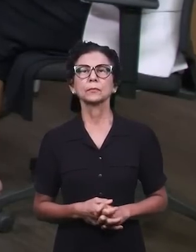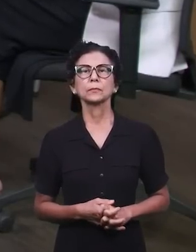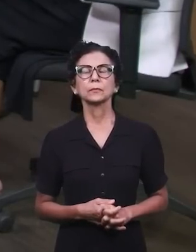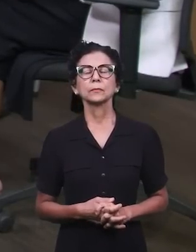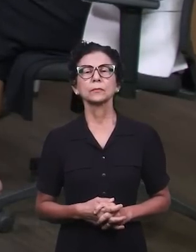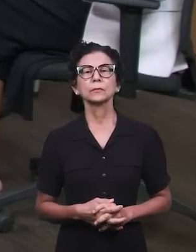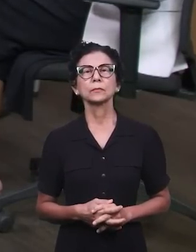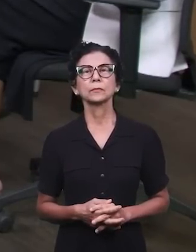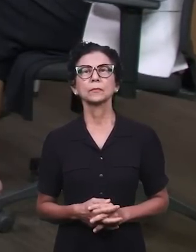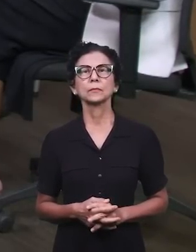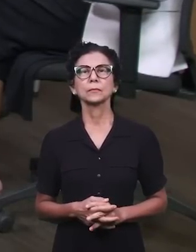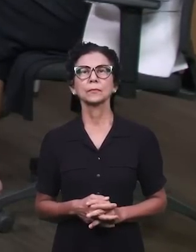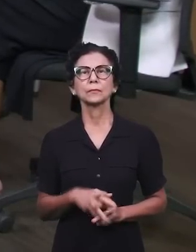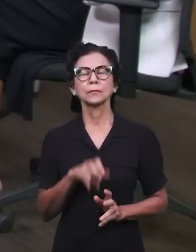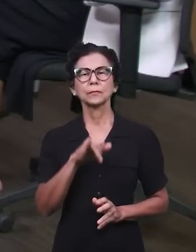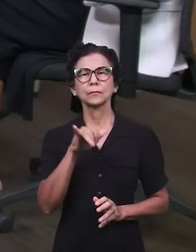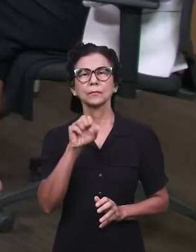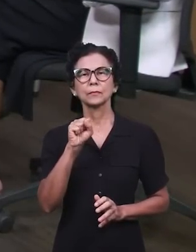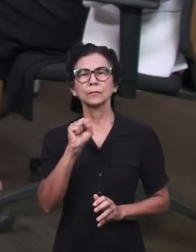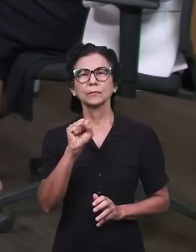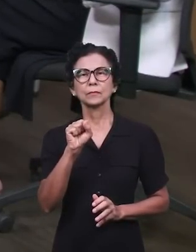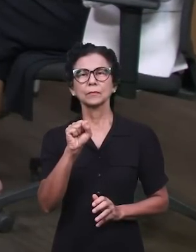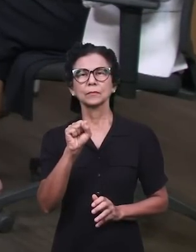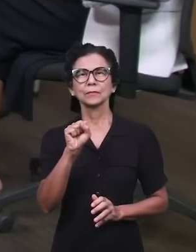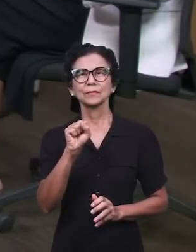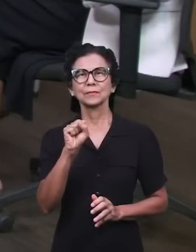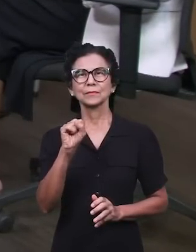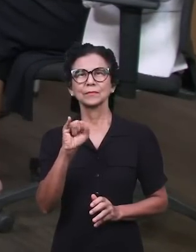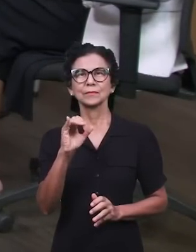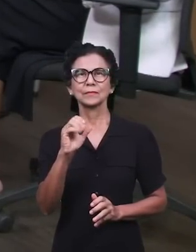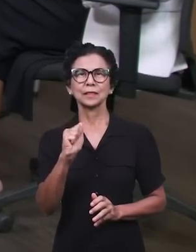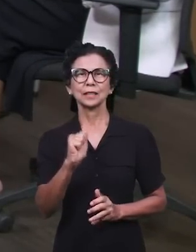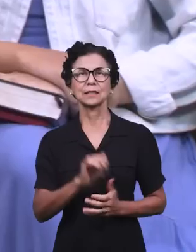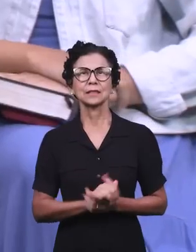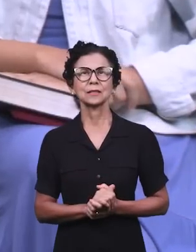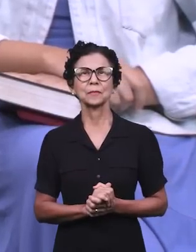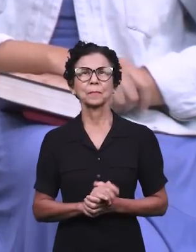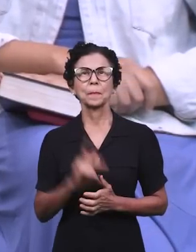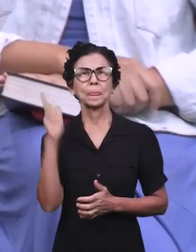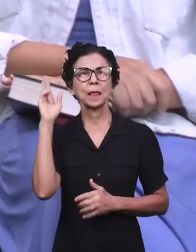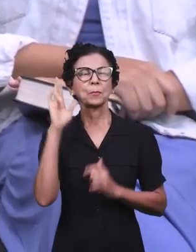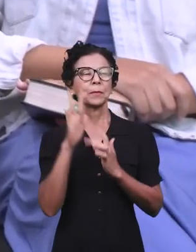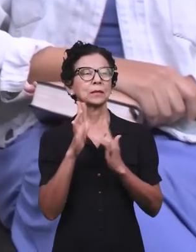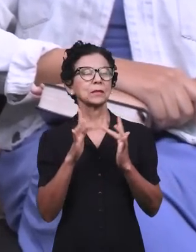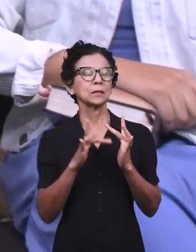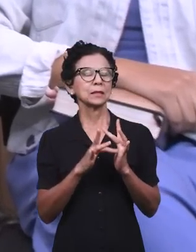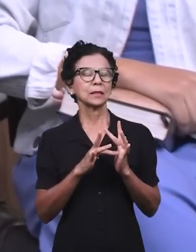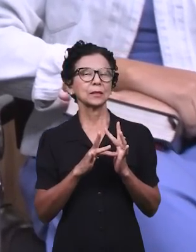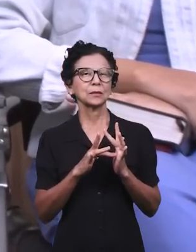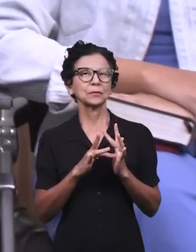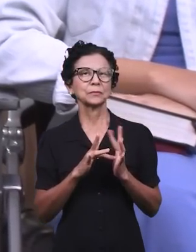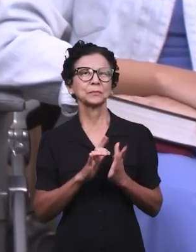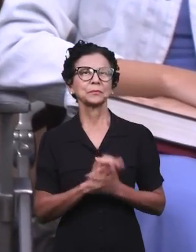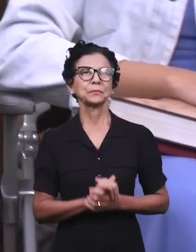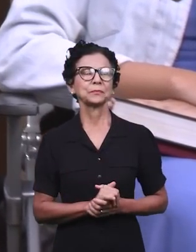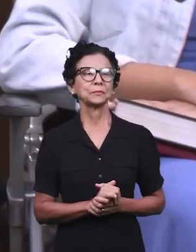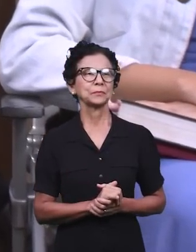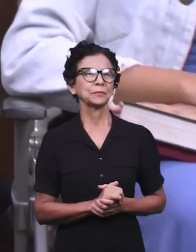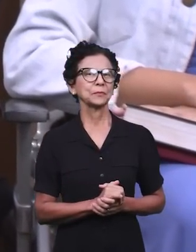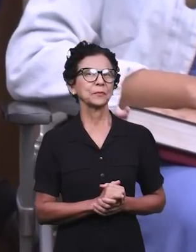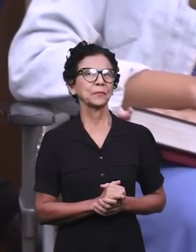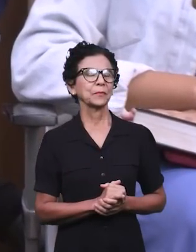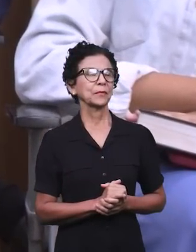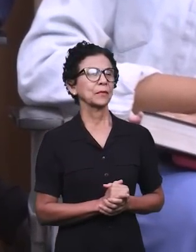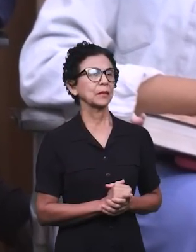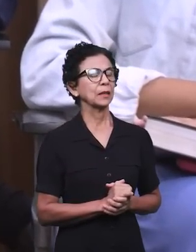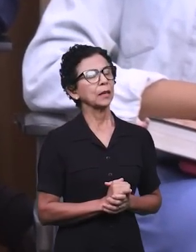para abrir com a Jéssica. Jéssica, pode fazer sua pergunta para o pastor. A paz do Senhor Jesus. Amém. Meu nome é Jéssica,